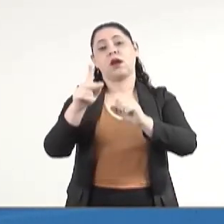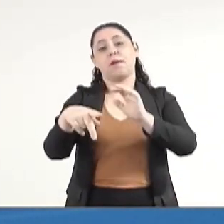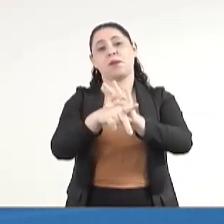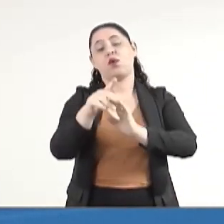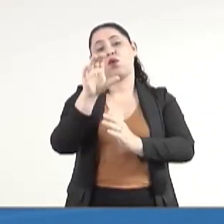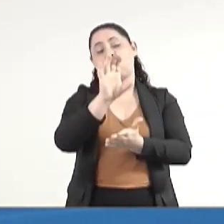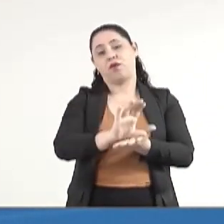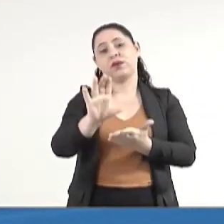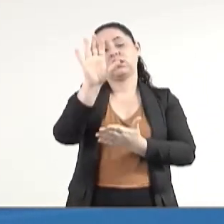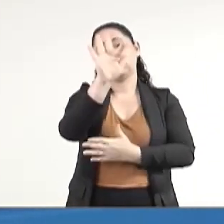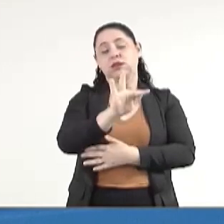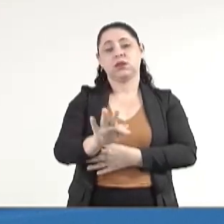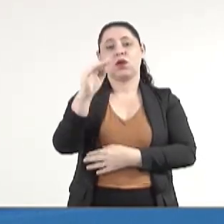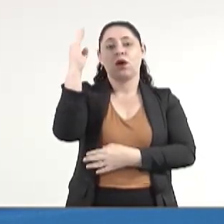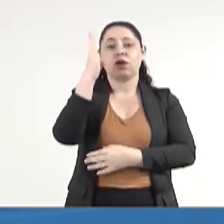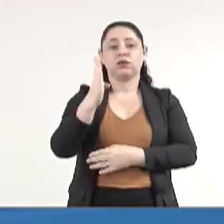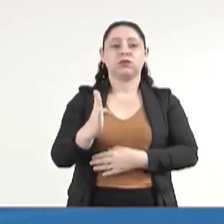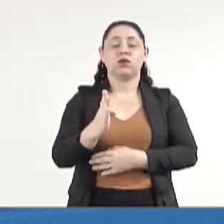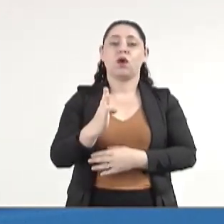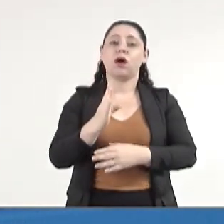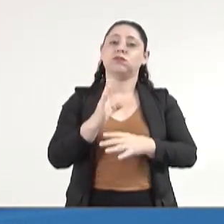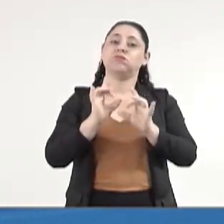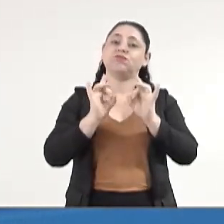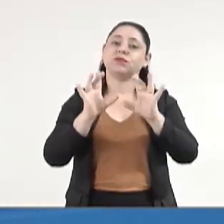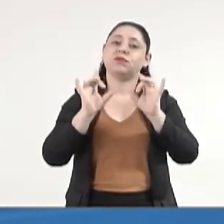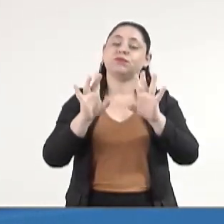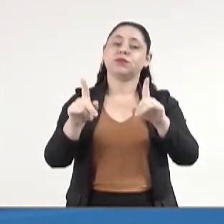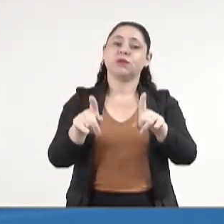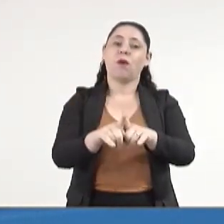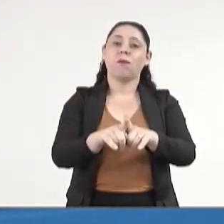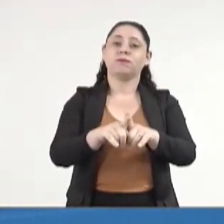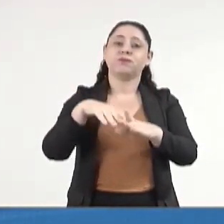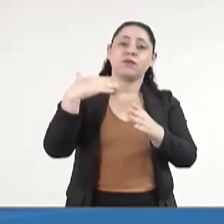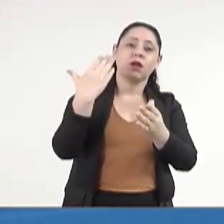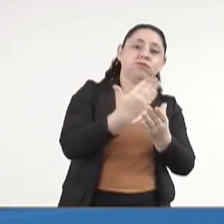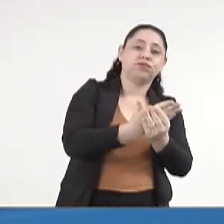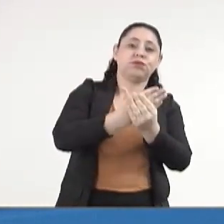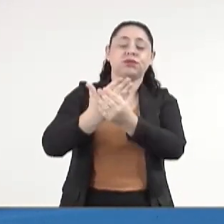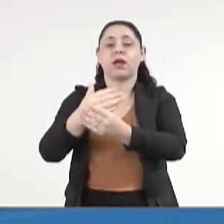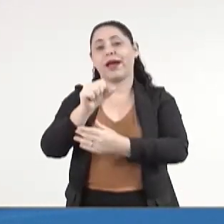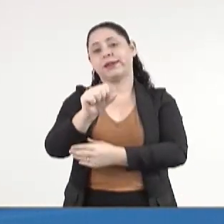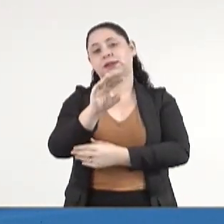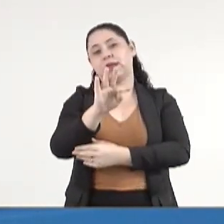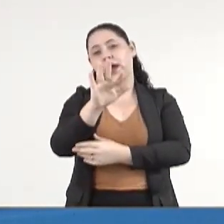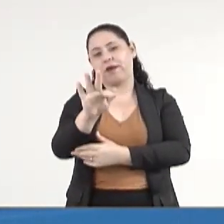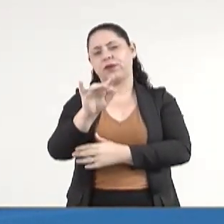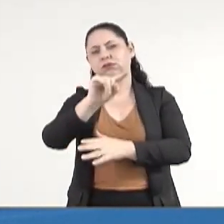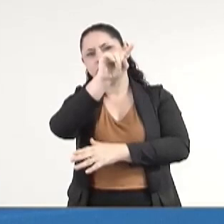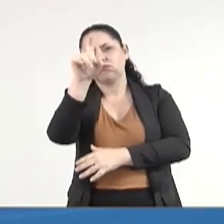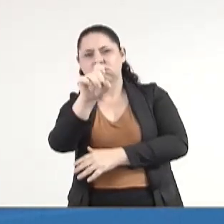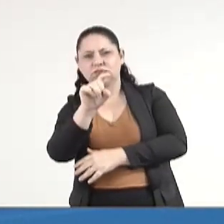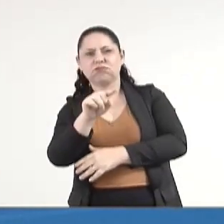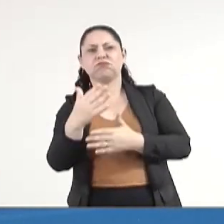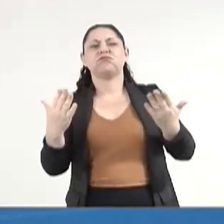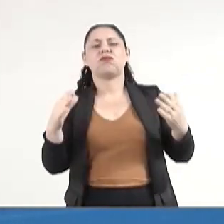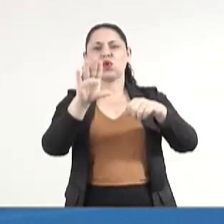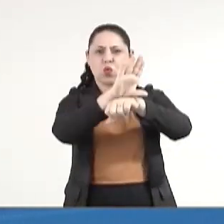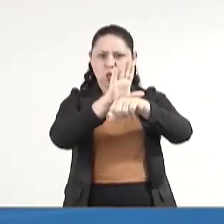organizações foi a Confederação Nacional do Comércio, que ajuizou a ação no STF,